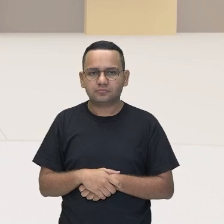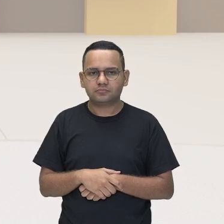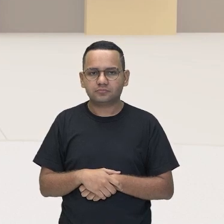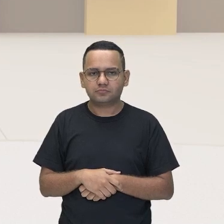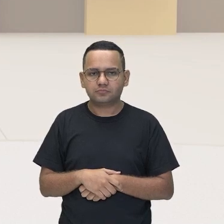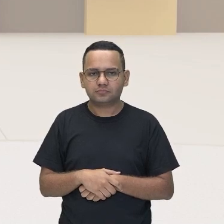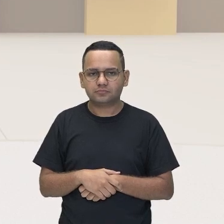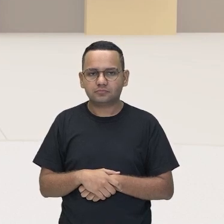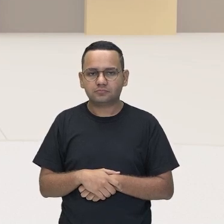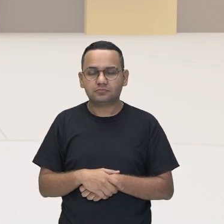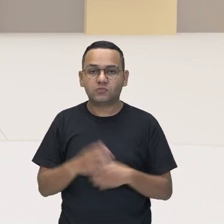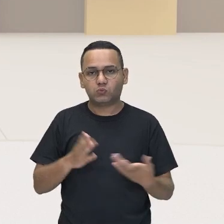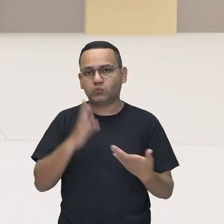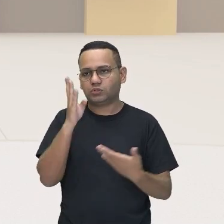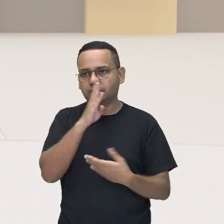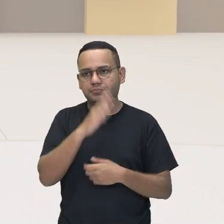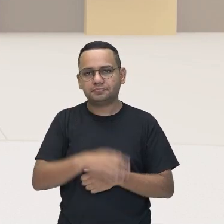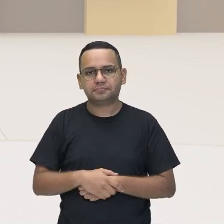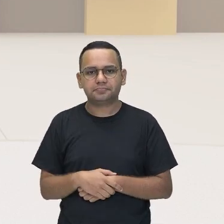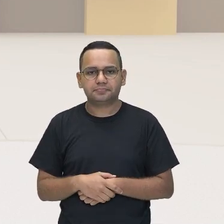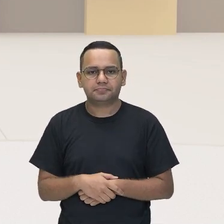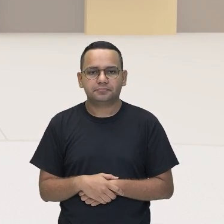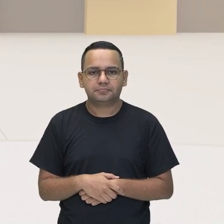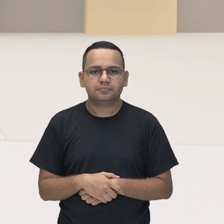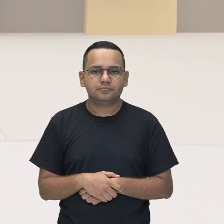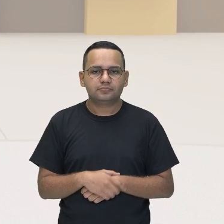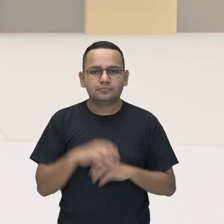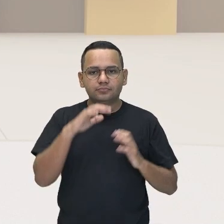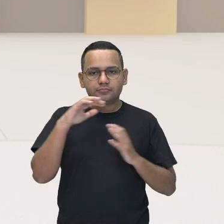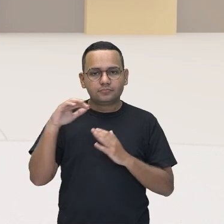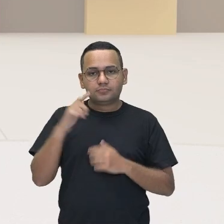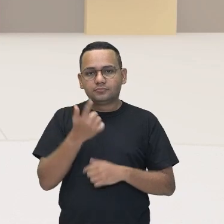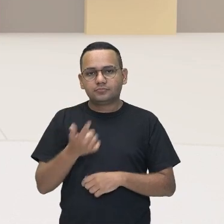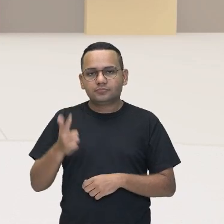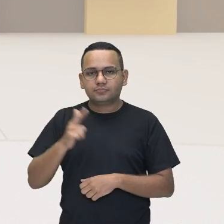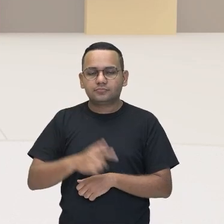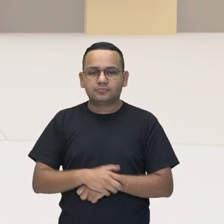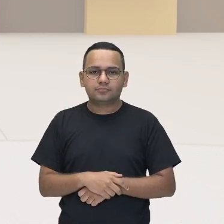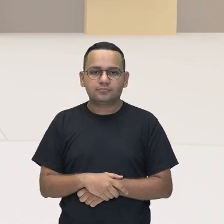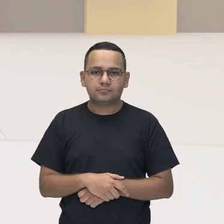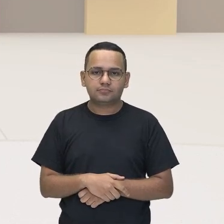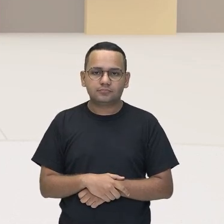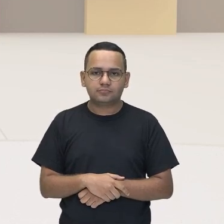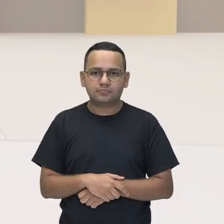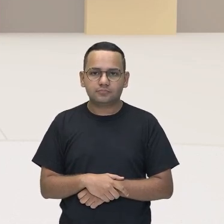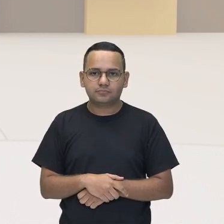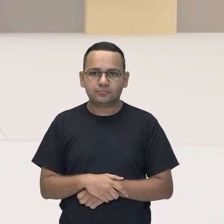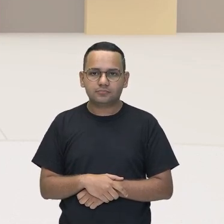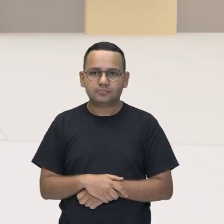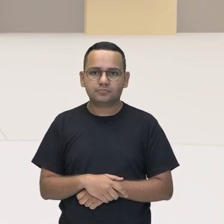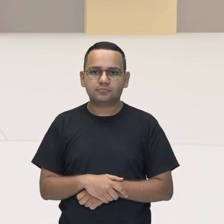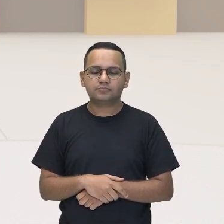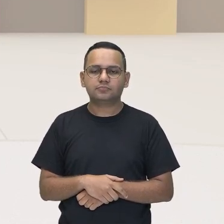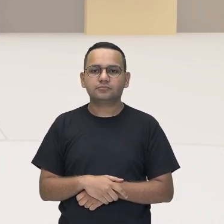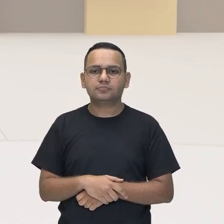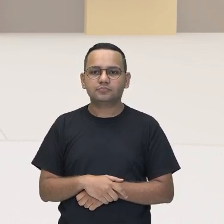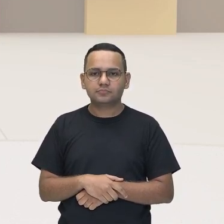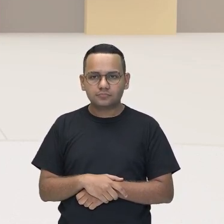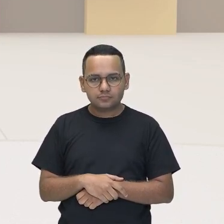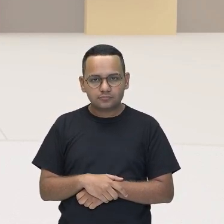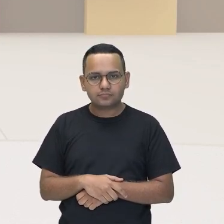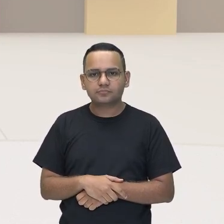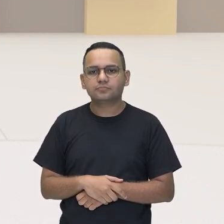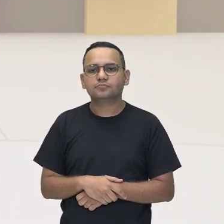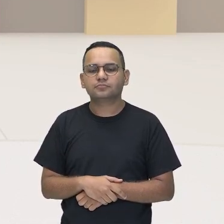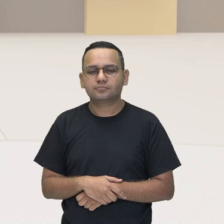uma emergência, né? Com certeza. Vamos aí para a próxima modalidade? Antecipação da restituição do imposto